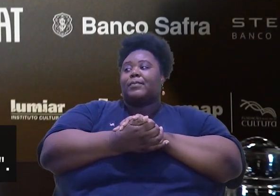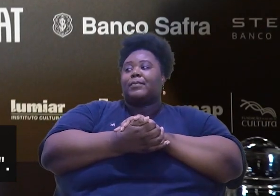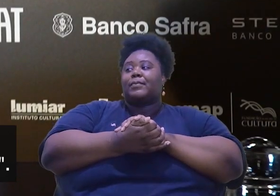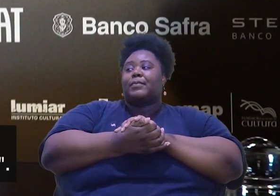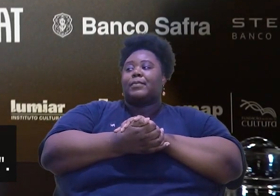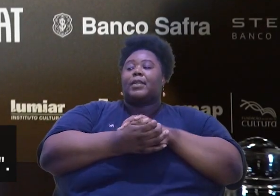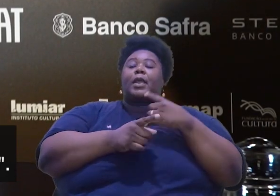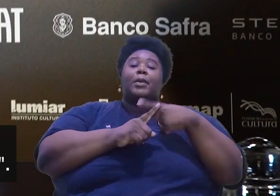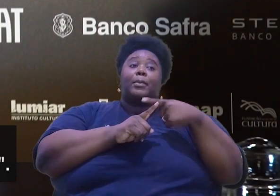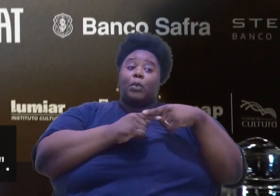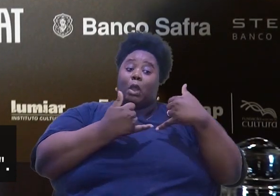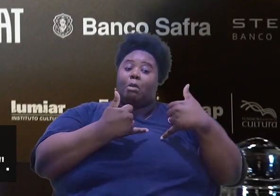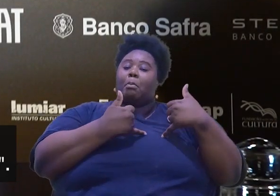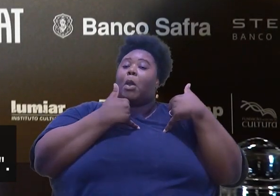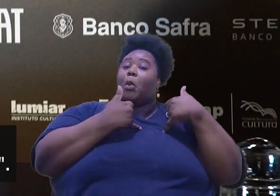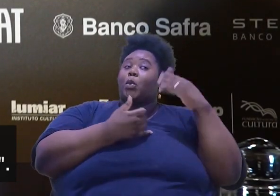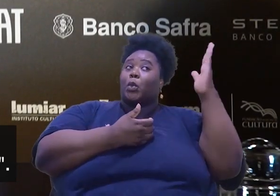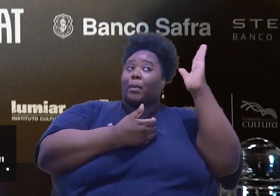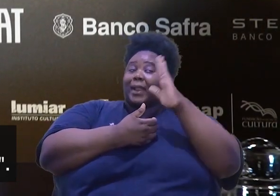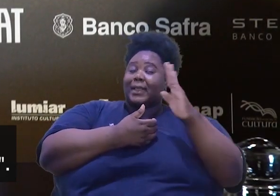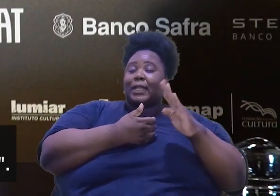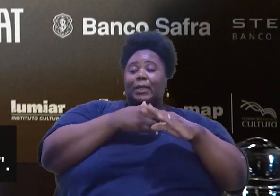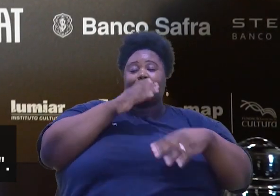porque eu me orgulho de ser brasileira.